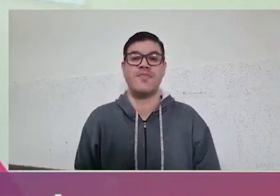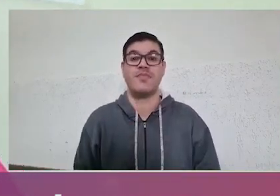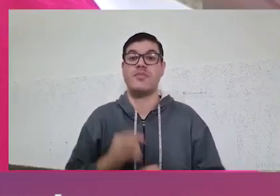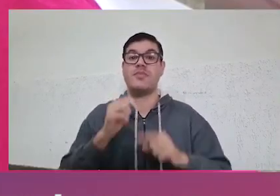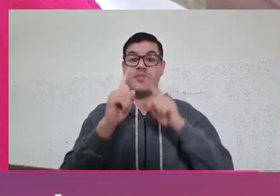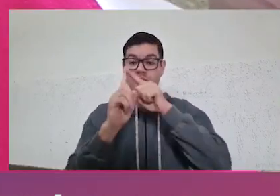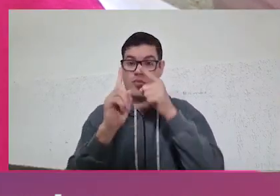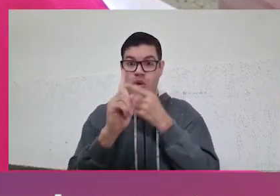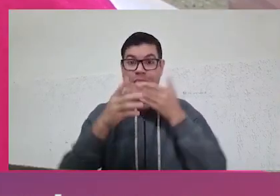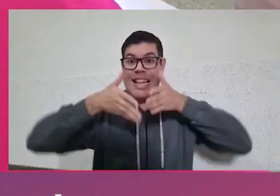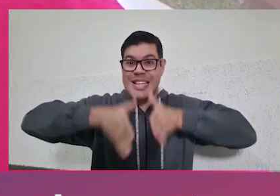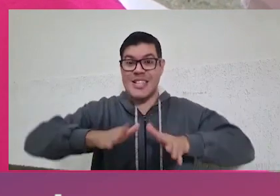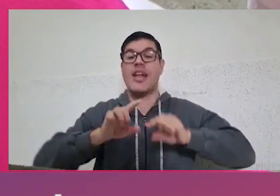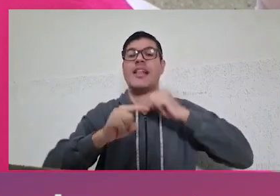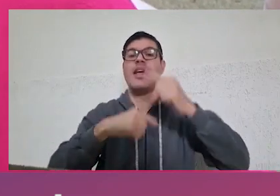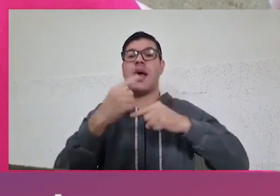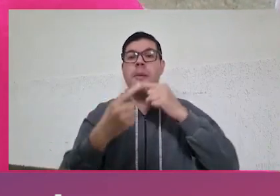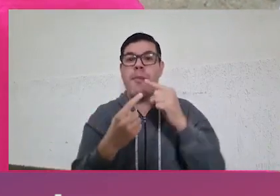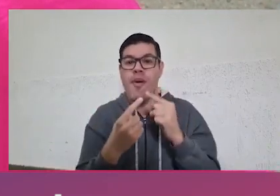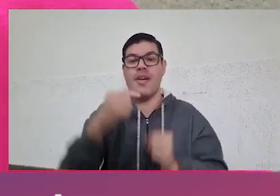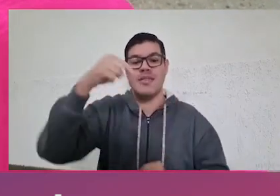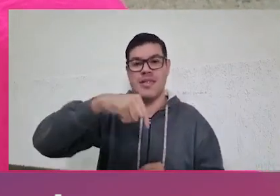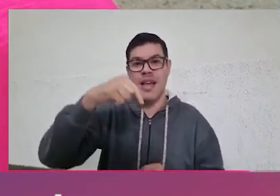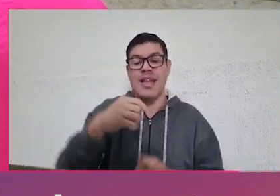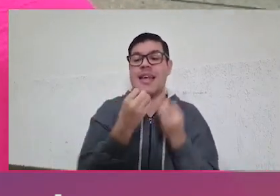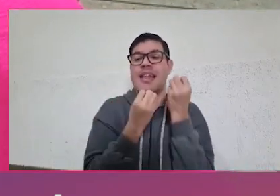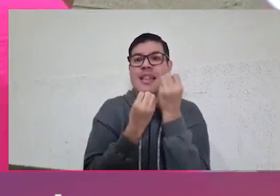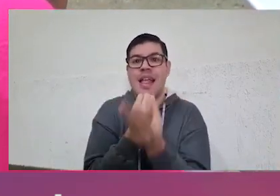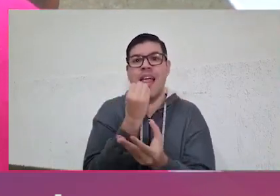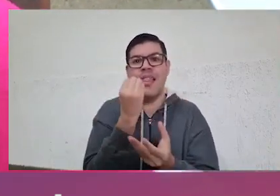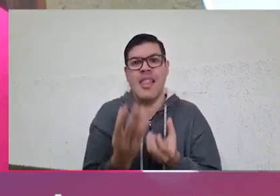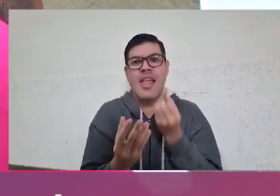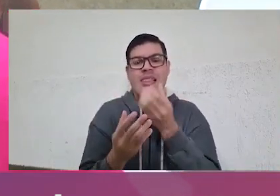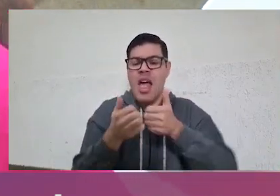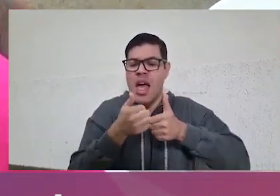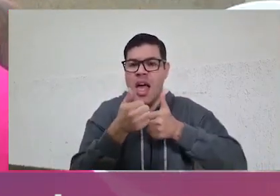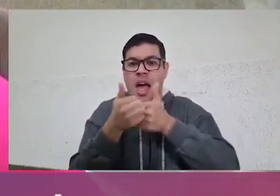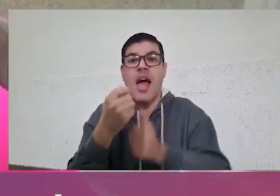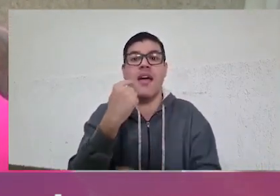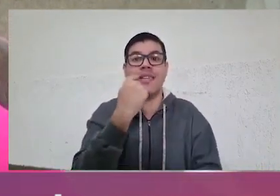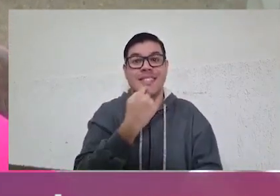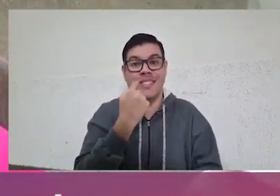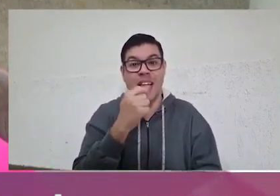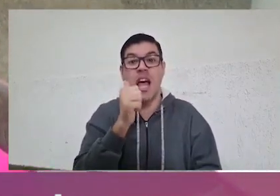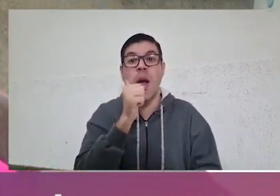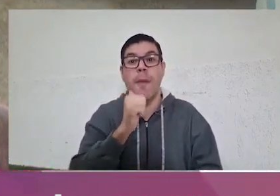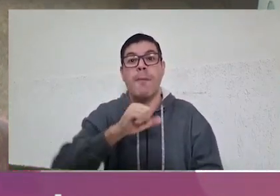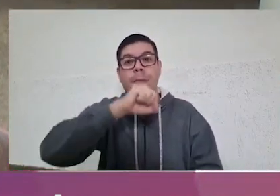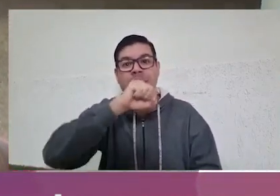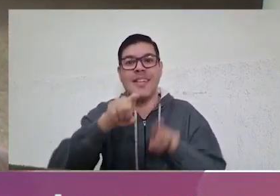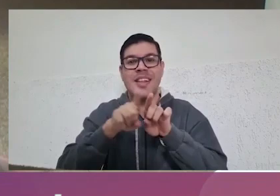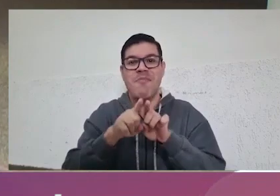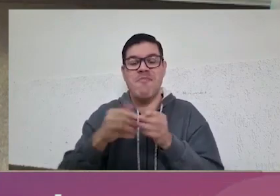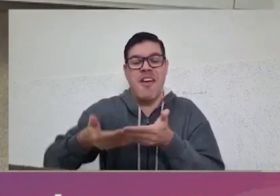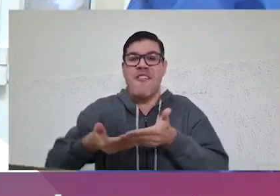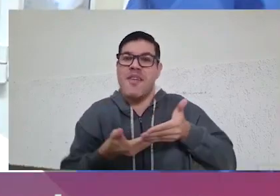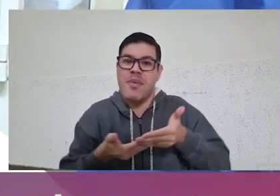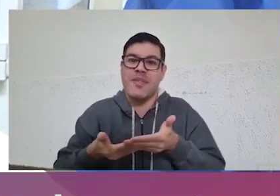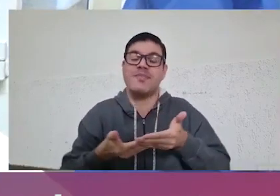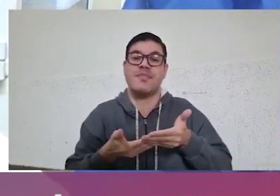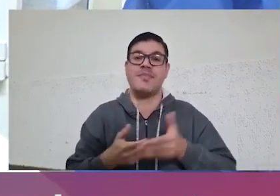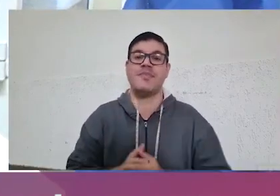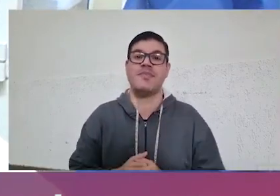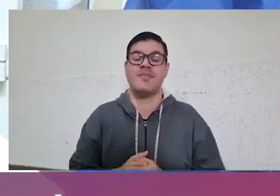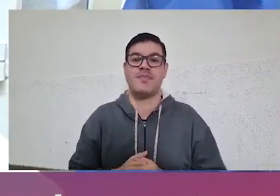maravilhada após o parto a rede Municipal continua ofertando o acompanhamento odontológico a mãe e ao bebê